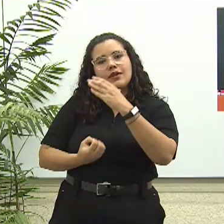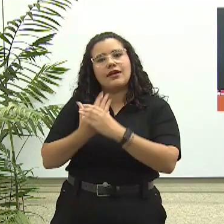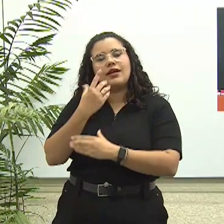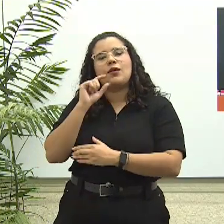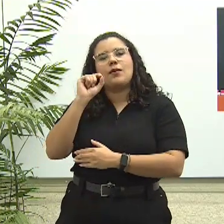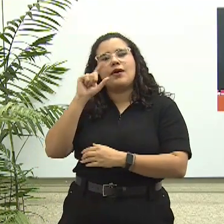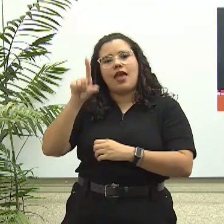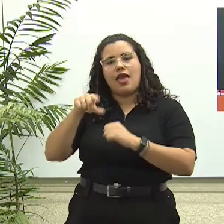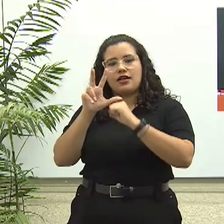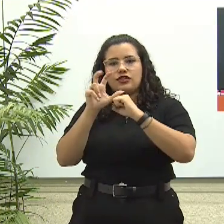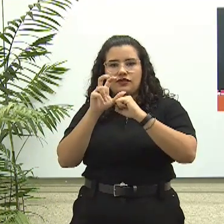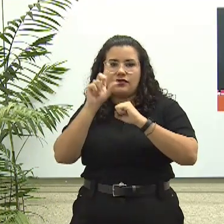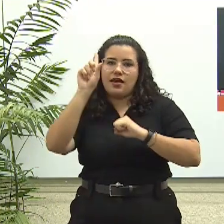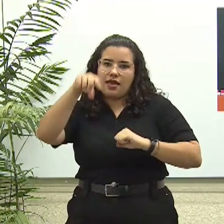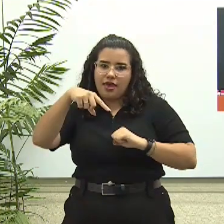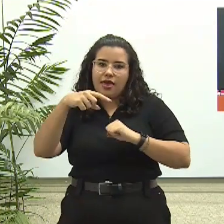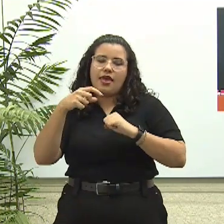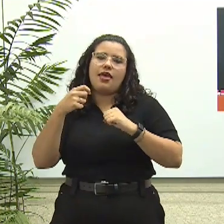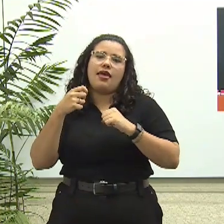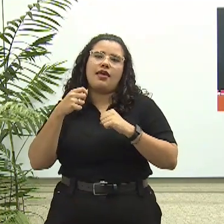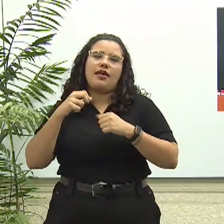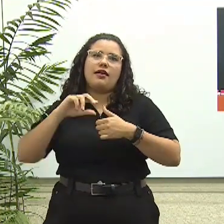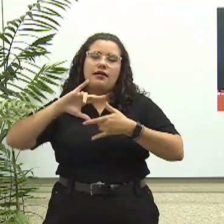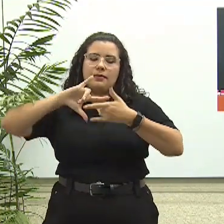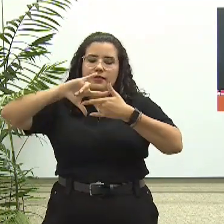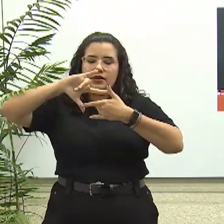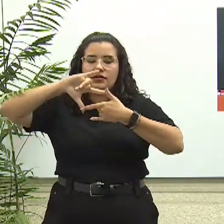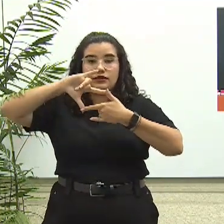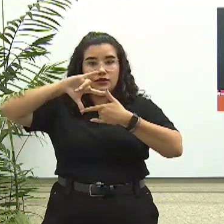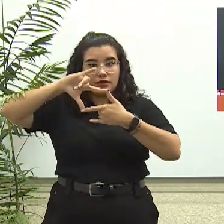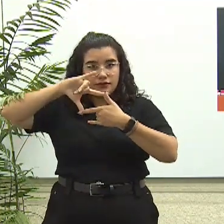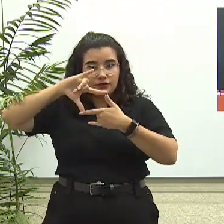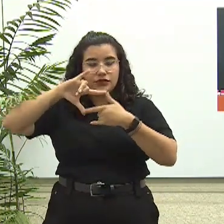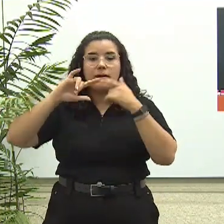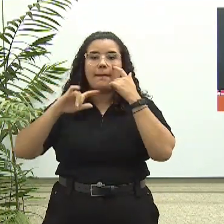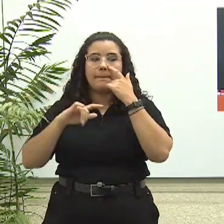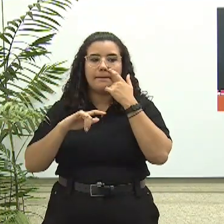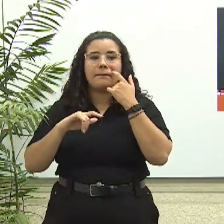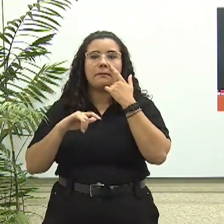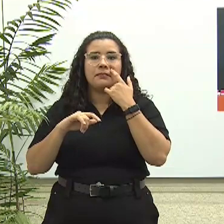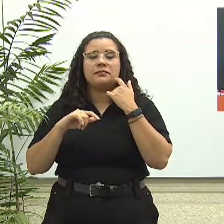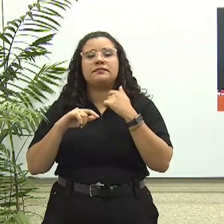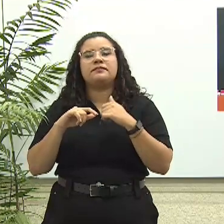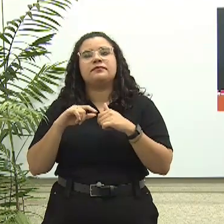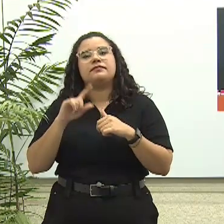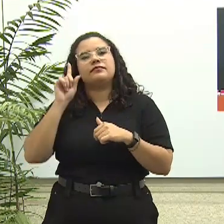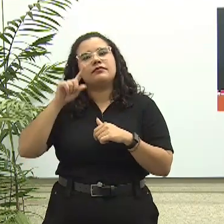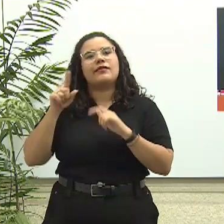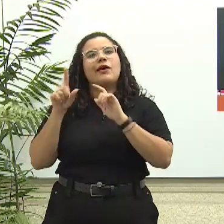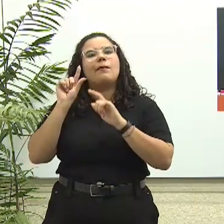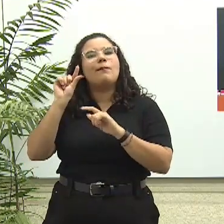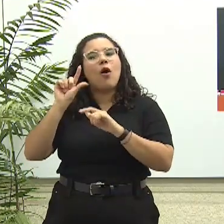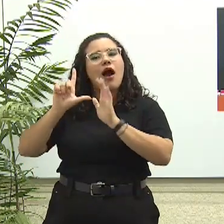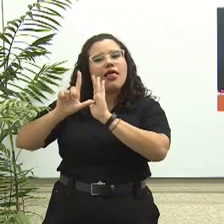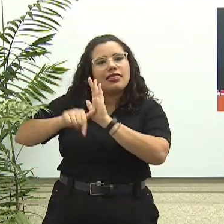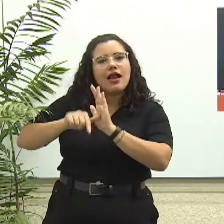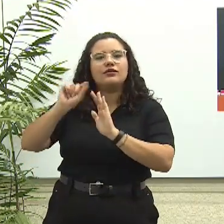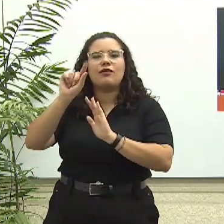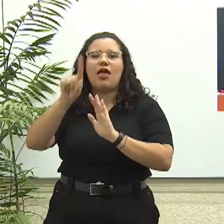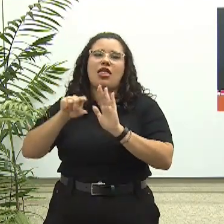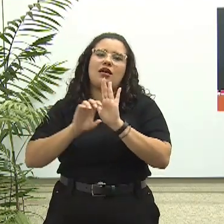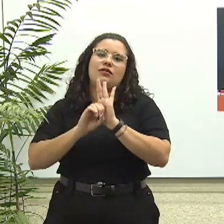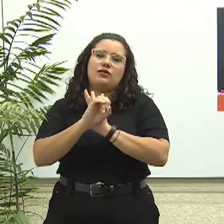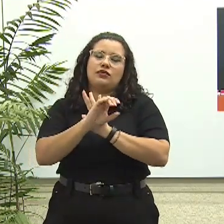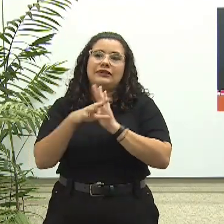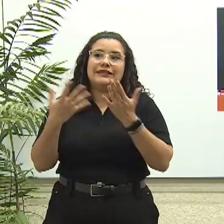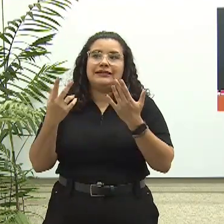Microsoft por exemplo né E a única que consegue concorrer com a Open Eye ainda um pouco atrasada é a Google né então são brigas de